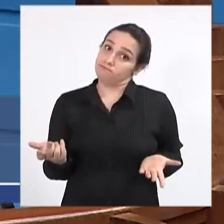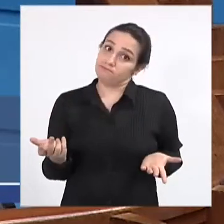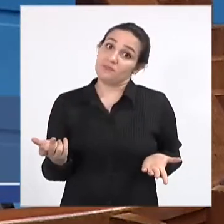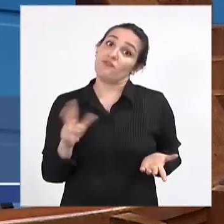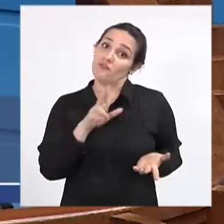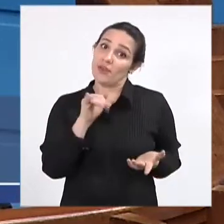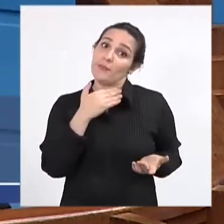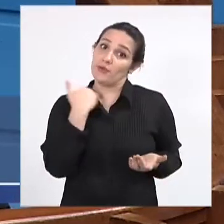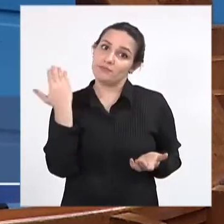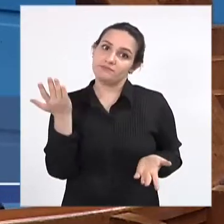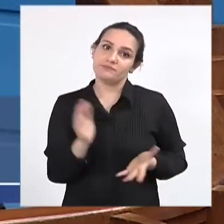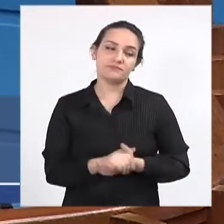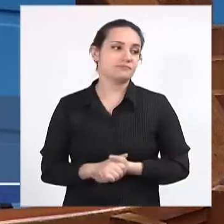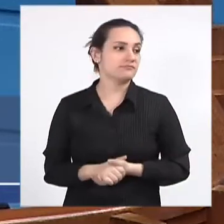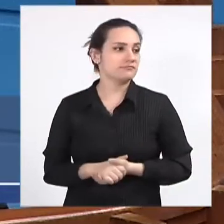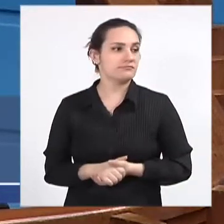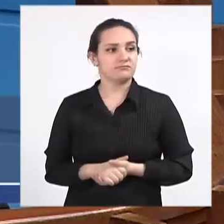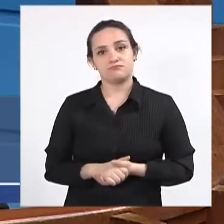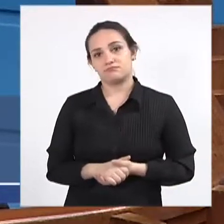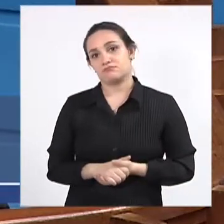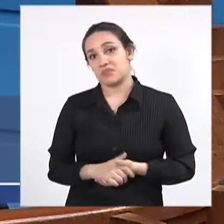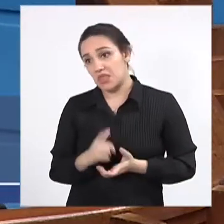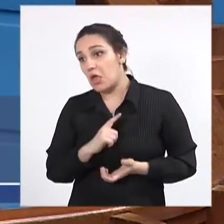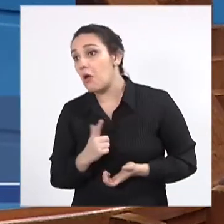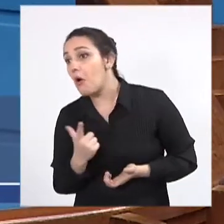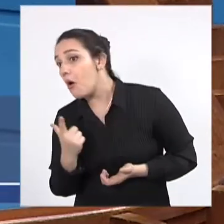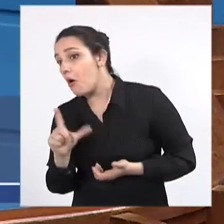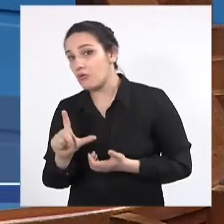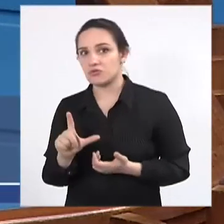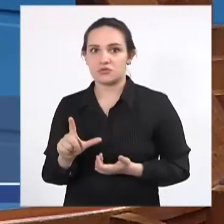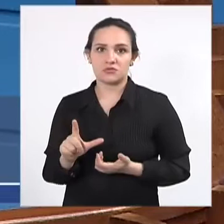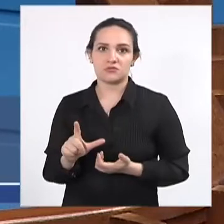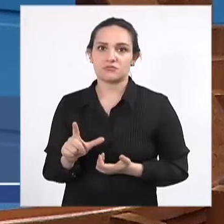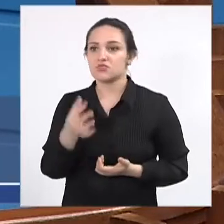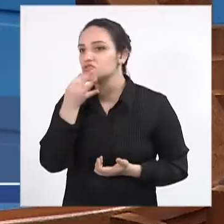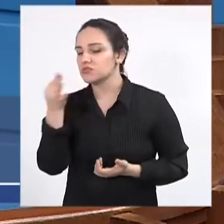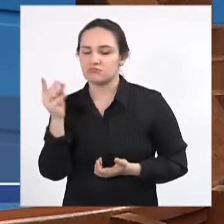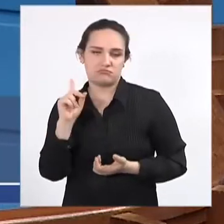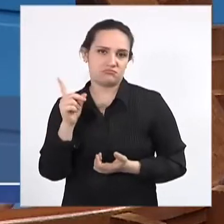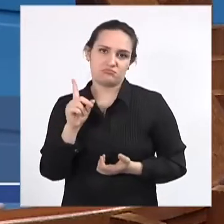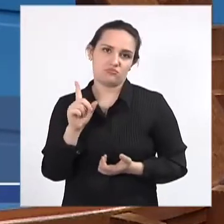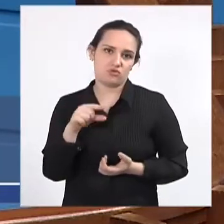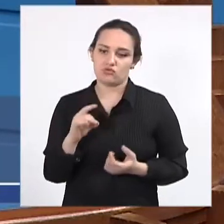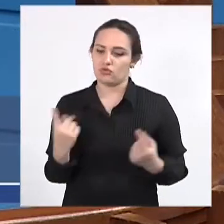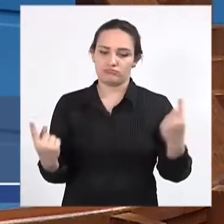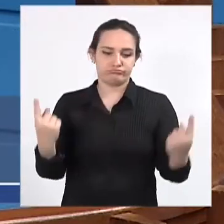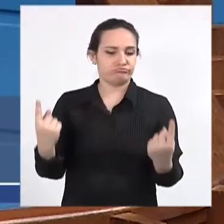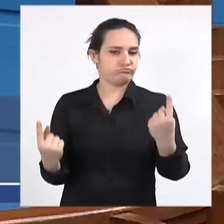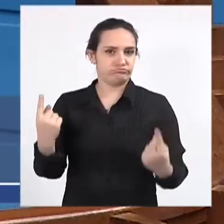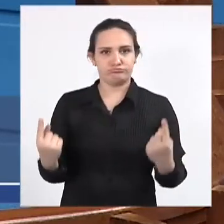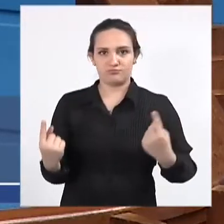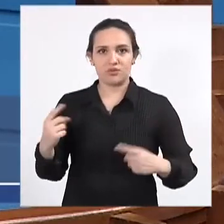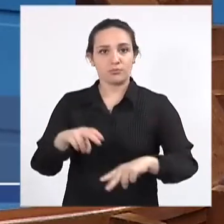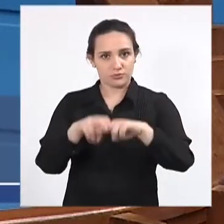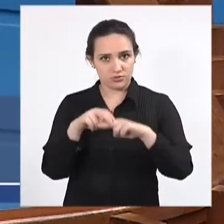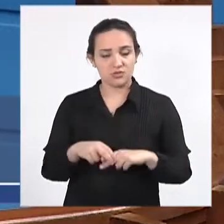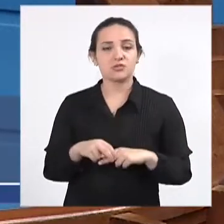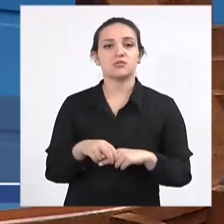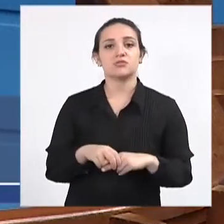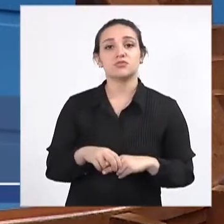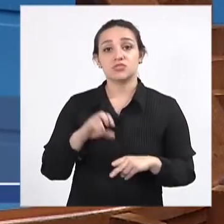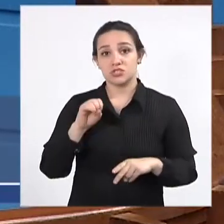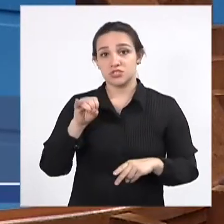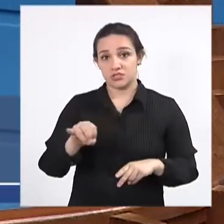vai morrer. Não tem outra forma. Todos nós vamos chegar a isso. Então, nós queremos, quando idosos, ter